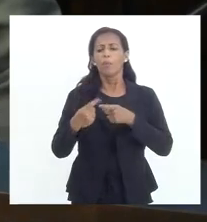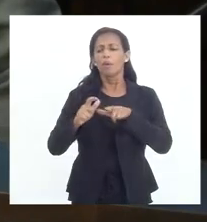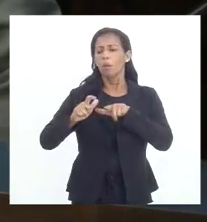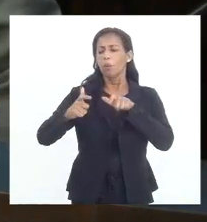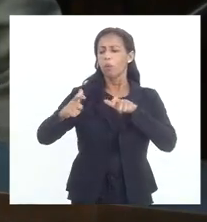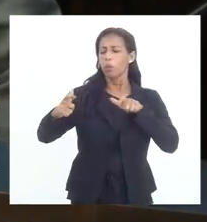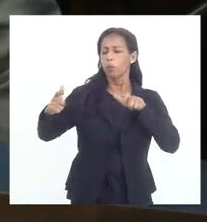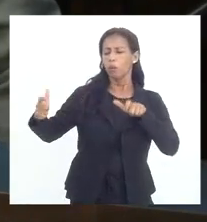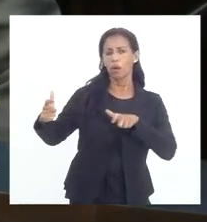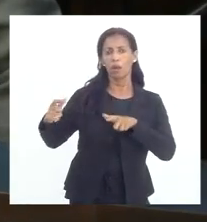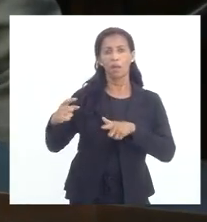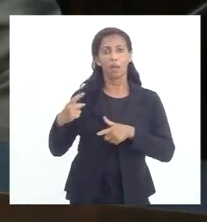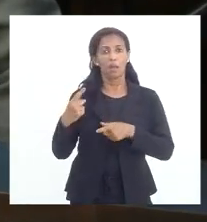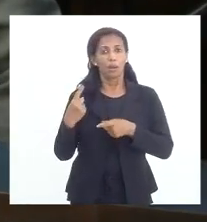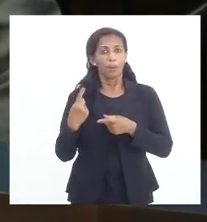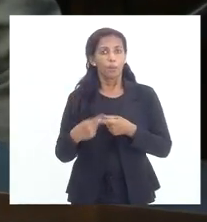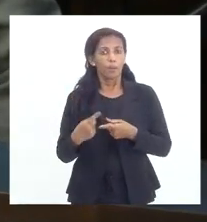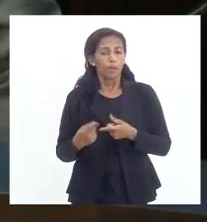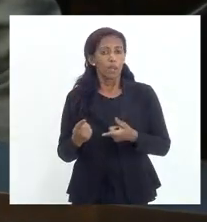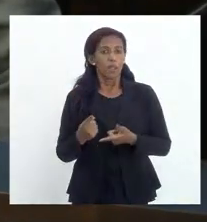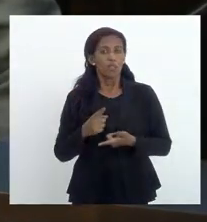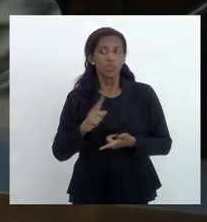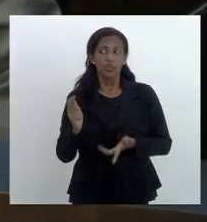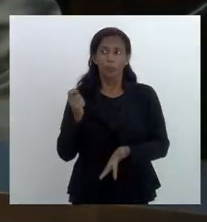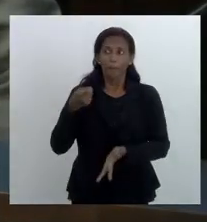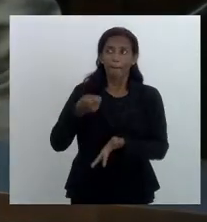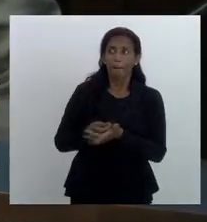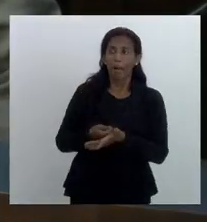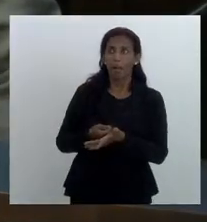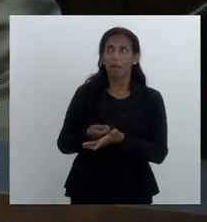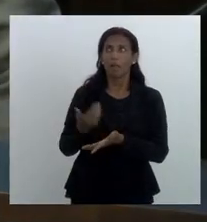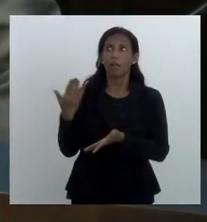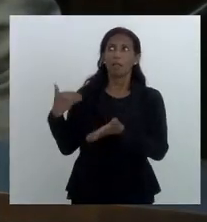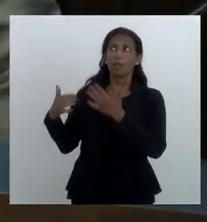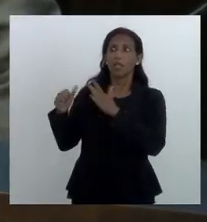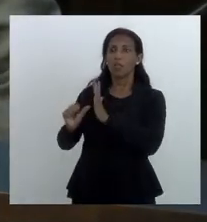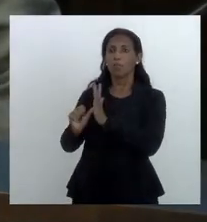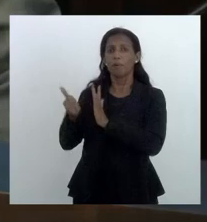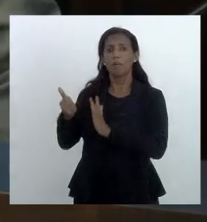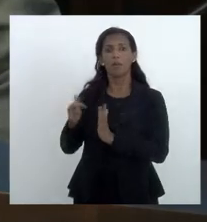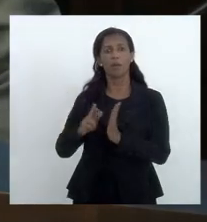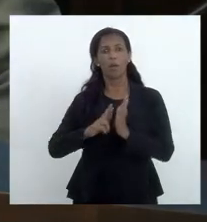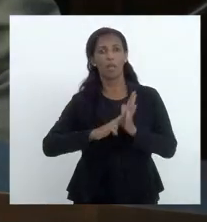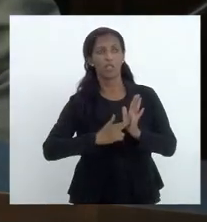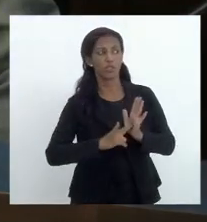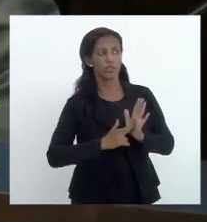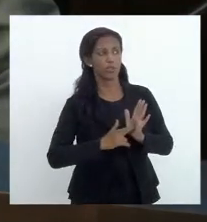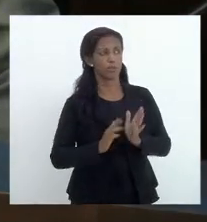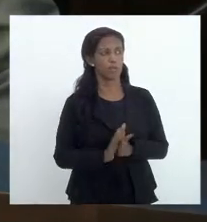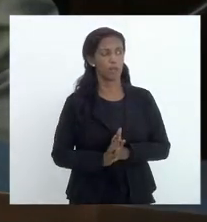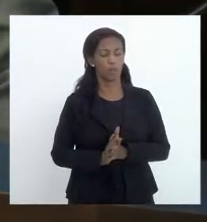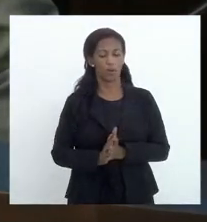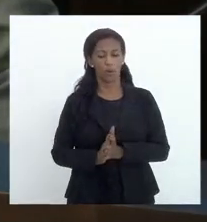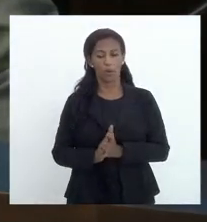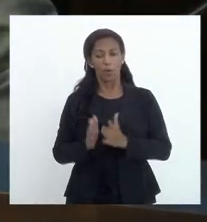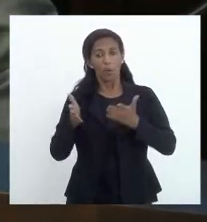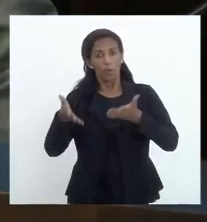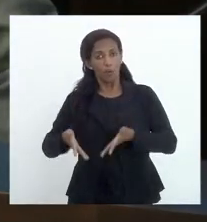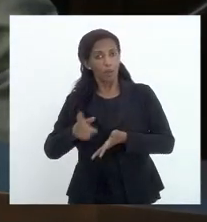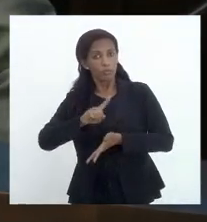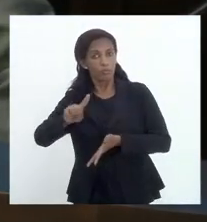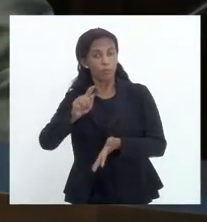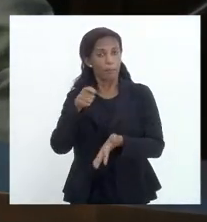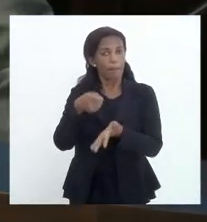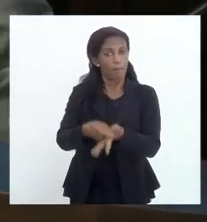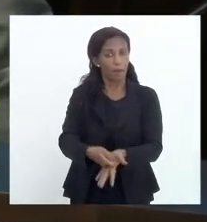né? Porque nós não estamos sem pagar desde a adesão ao primeiro regime. Então, o fato de nós não